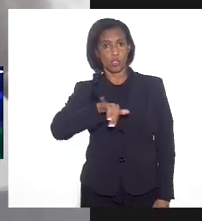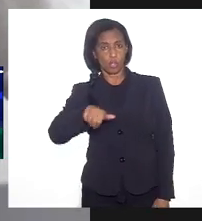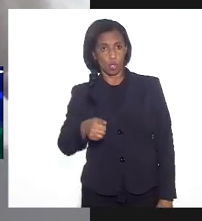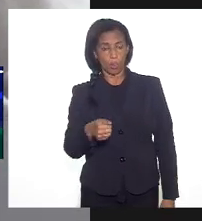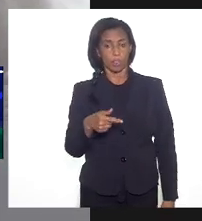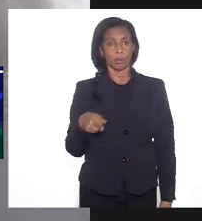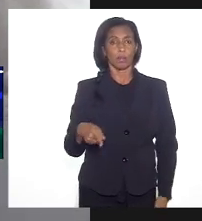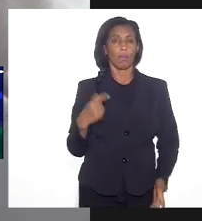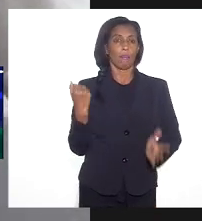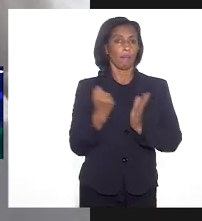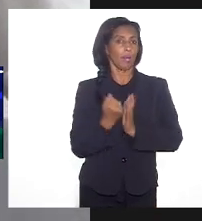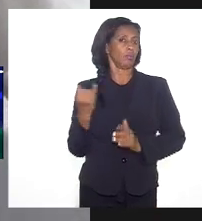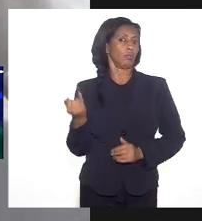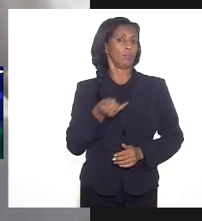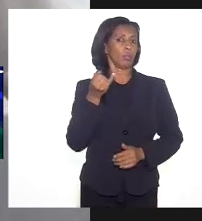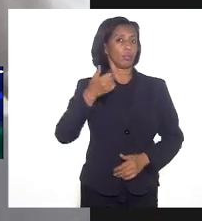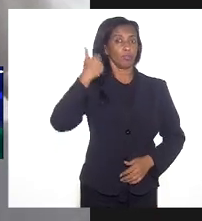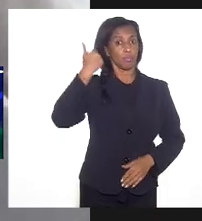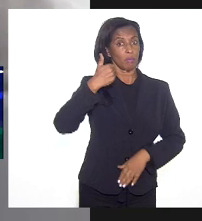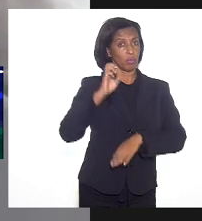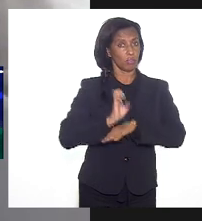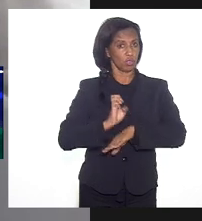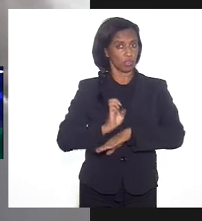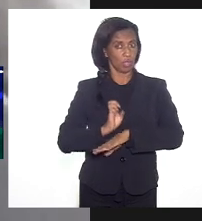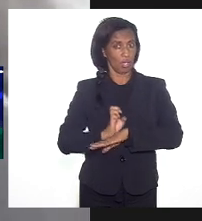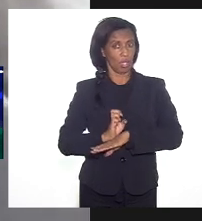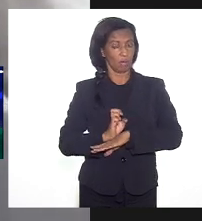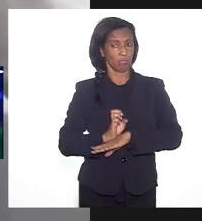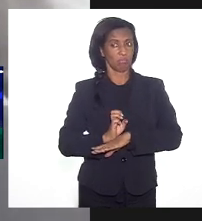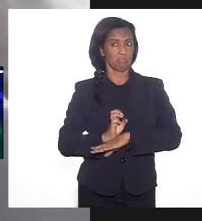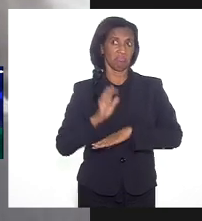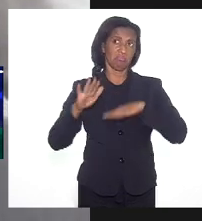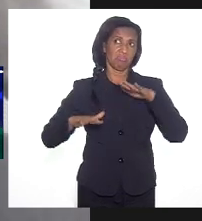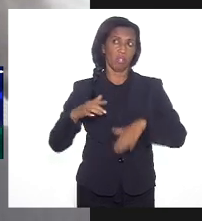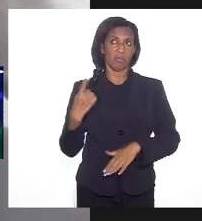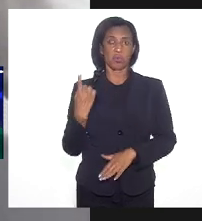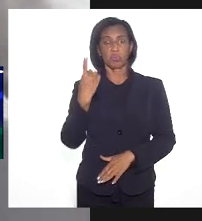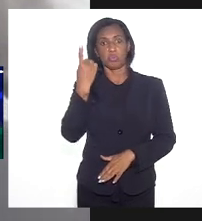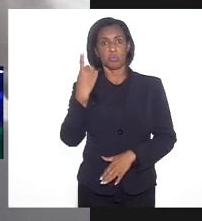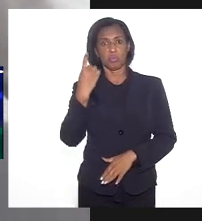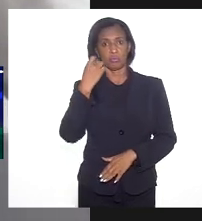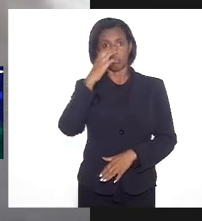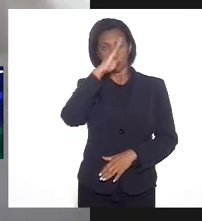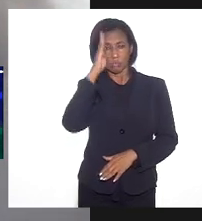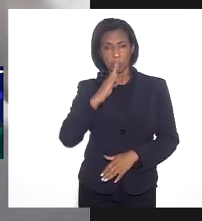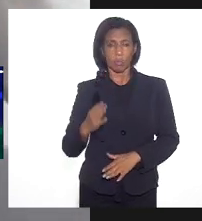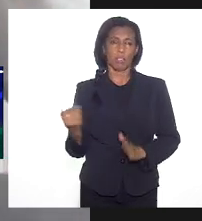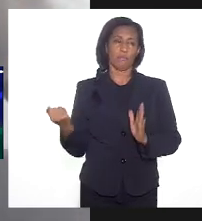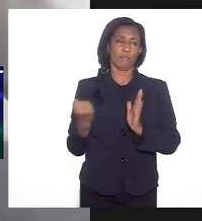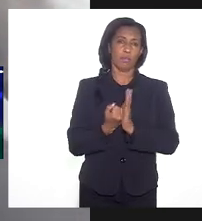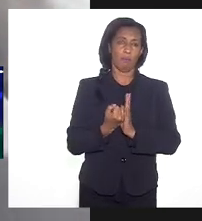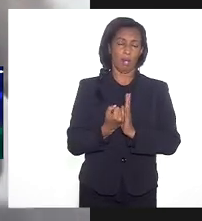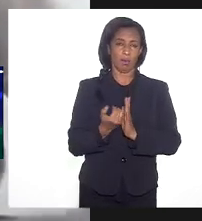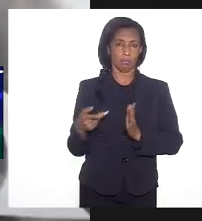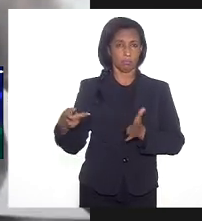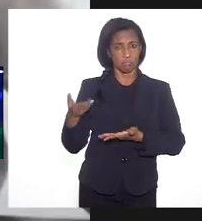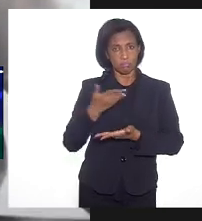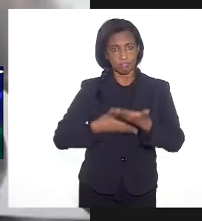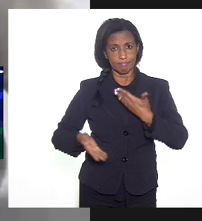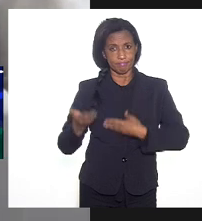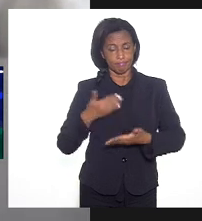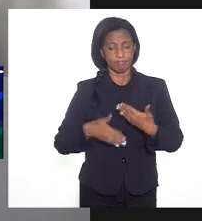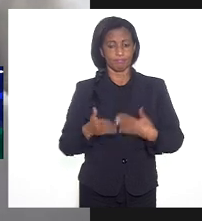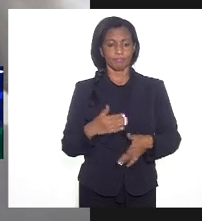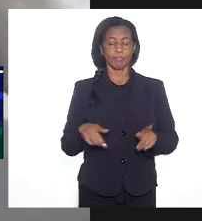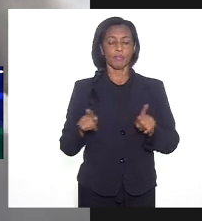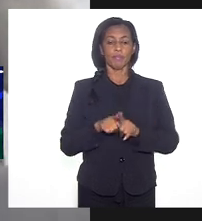importante que fomos o primeiro Estado e talvez ainda o único Estado do Brasil ainda a fazer parte desse pacto também